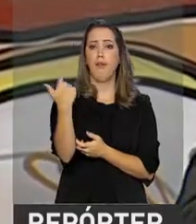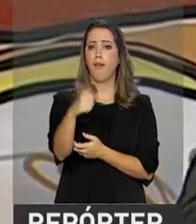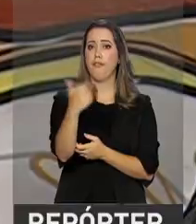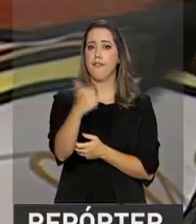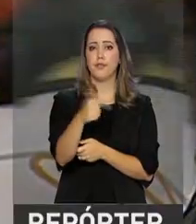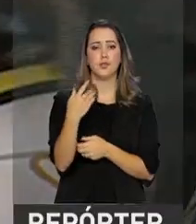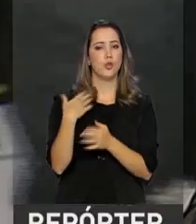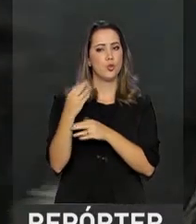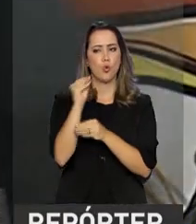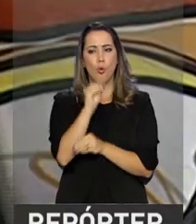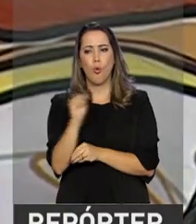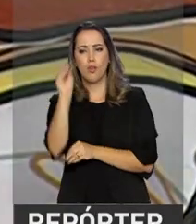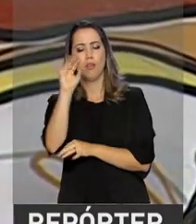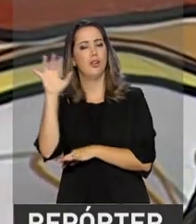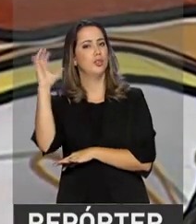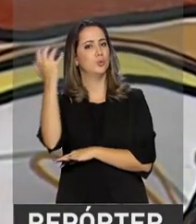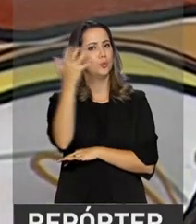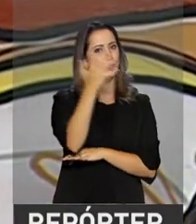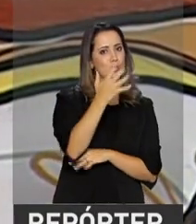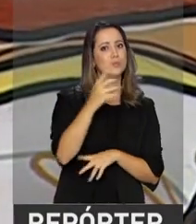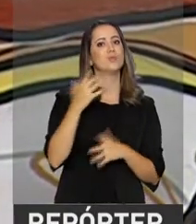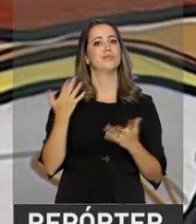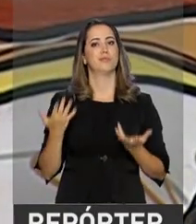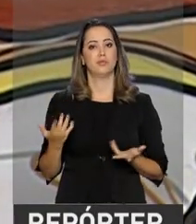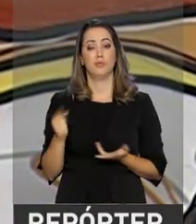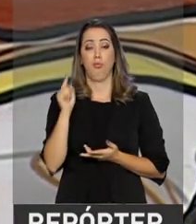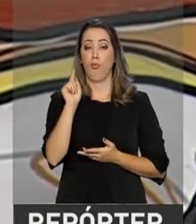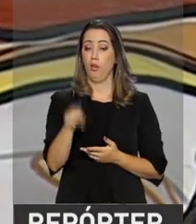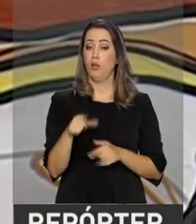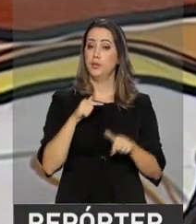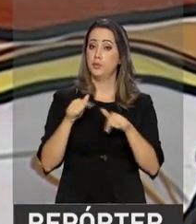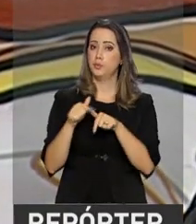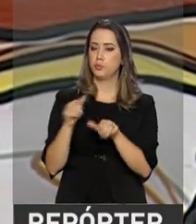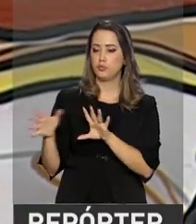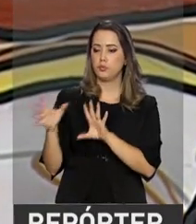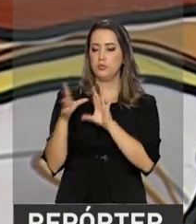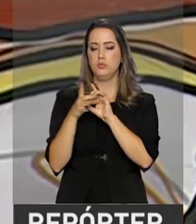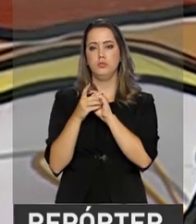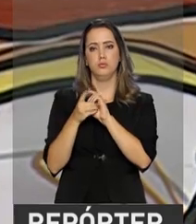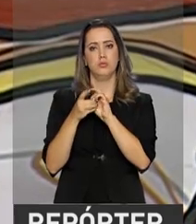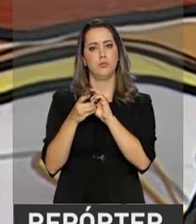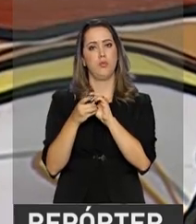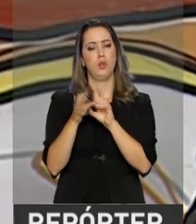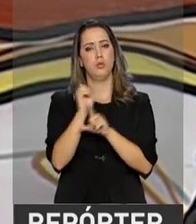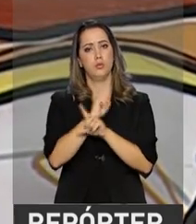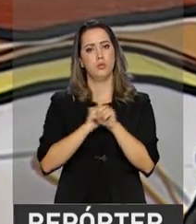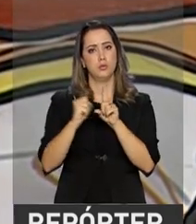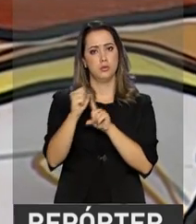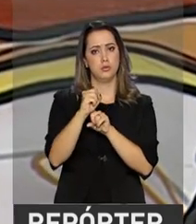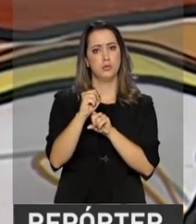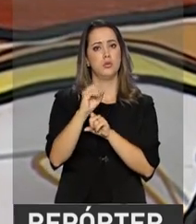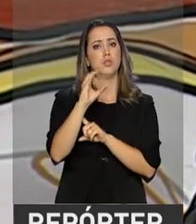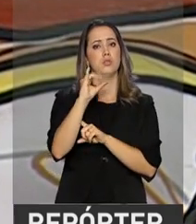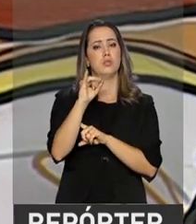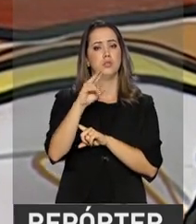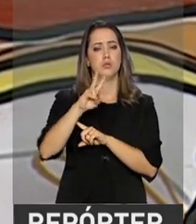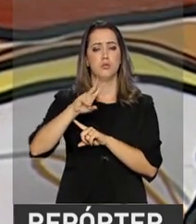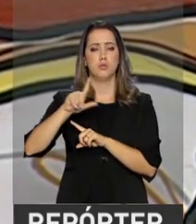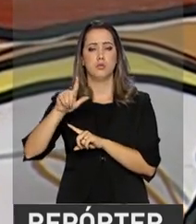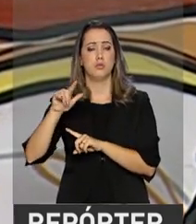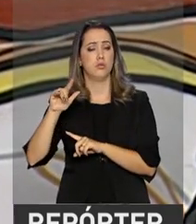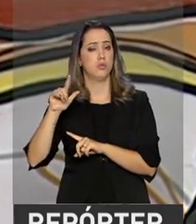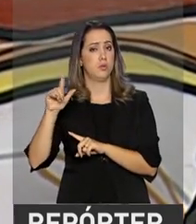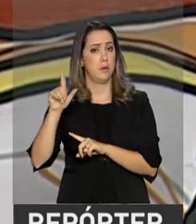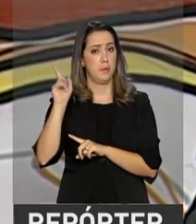anos é uma ação digamos assim de conjunto que a sociedade civil tem um